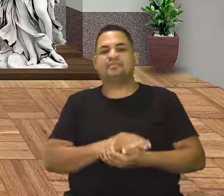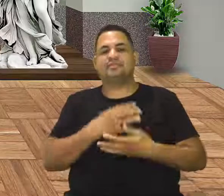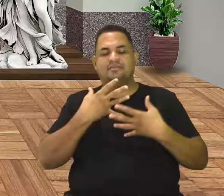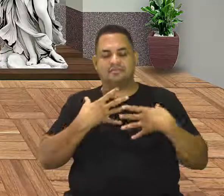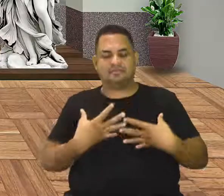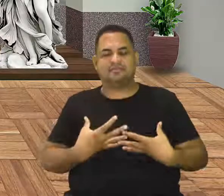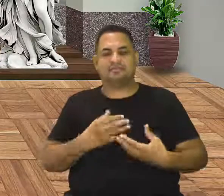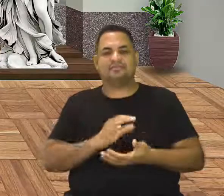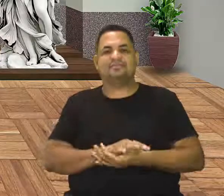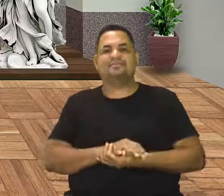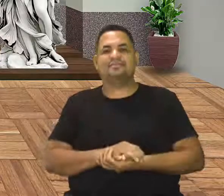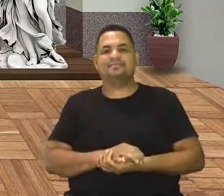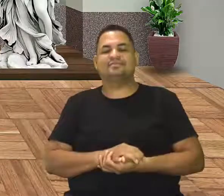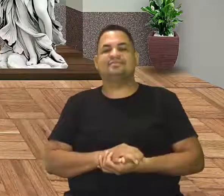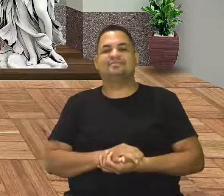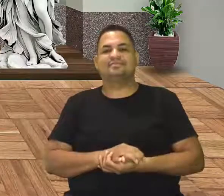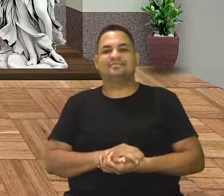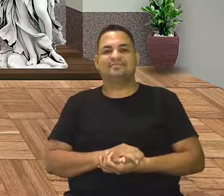Sâmio?